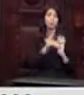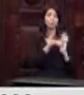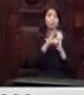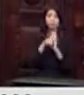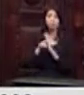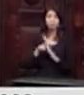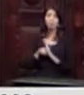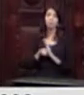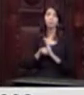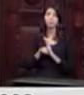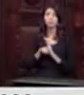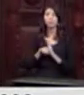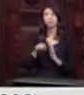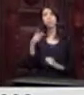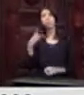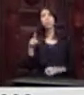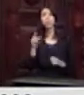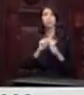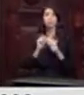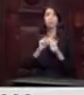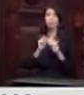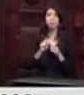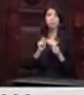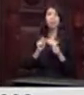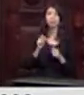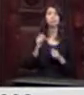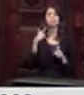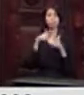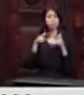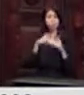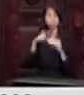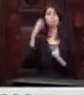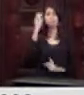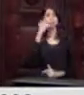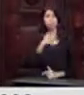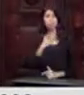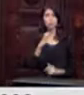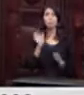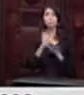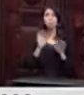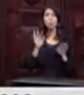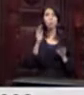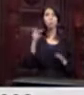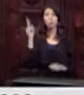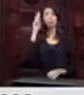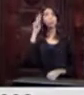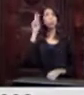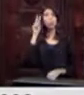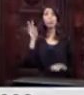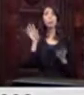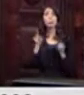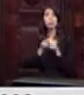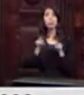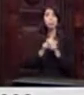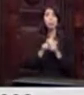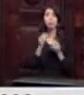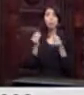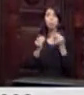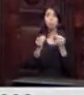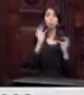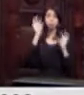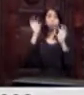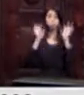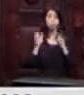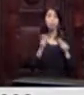com relação a outros municípios que têm um sério problema, não só histórico, mas também geográfico, e que muitas das